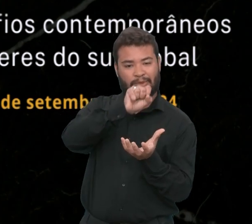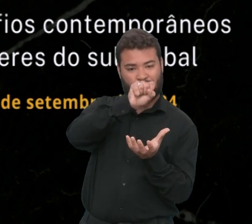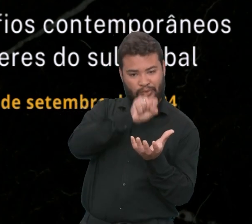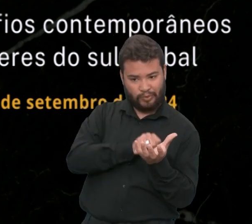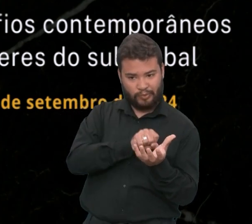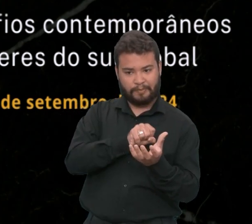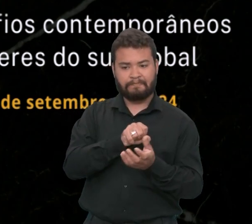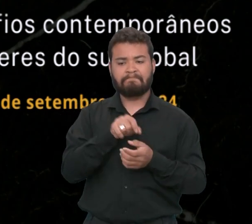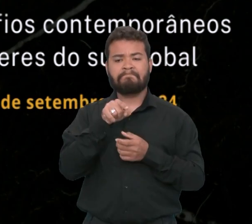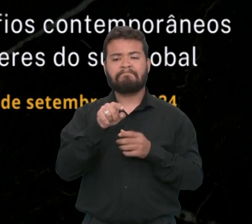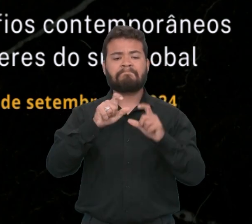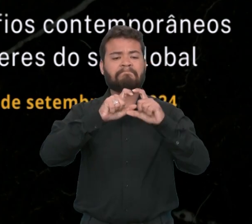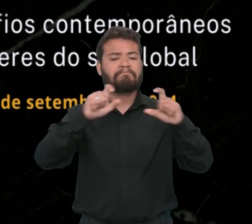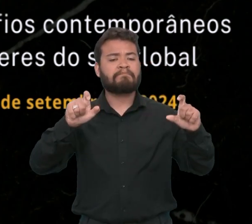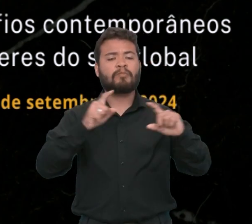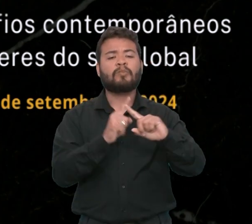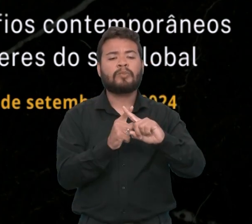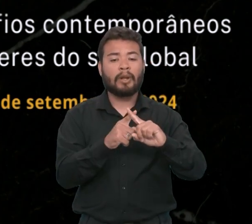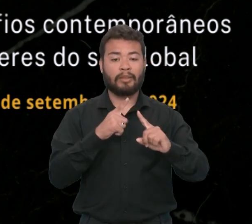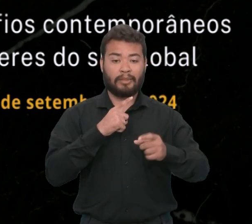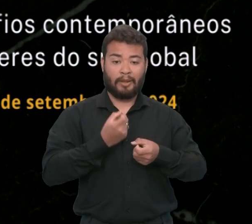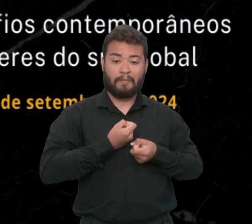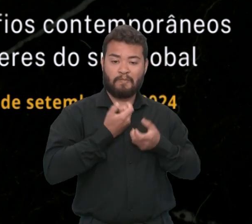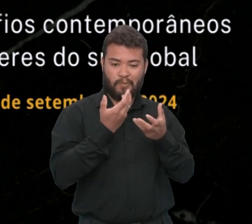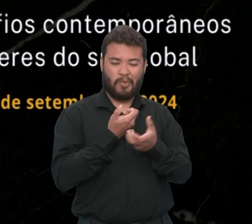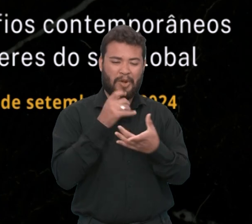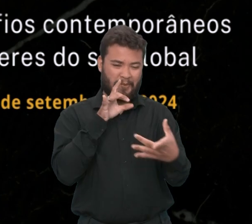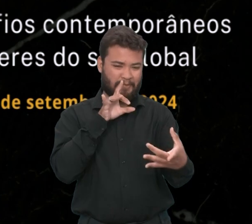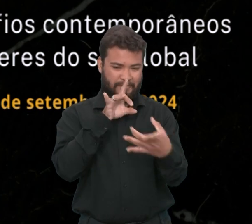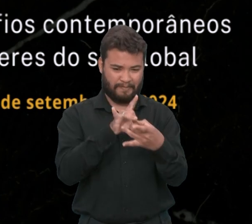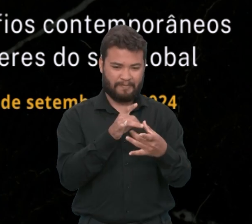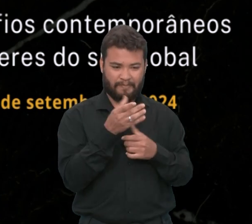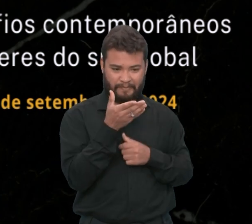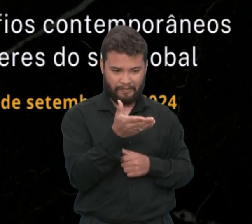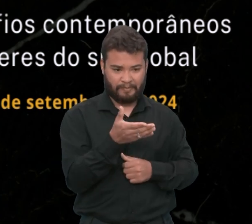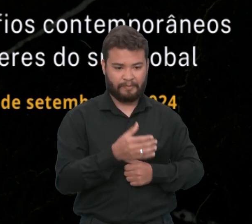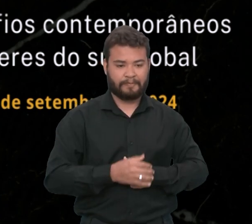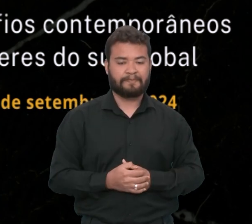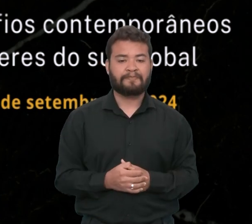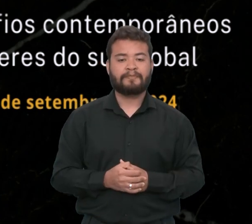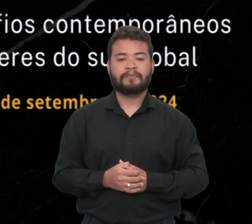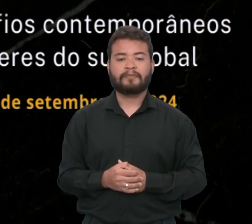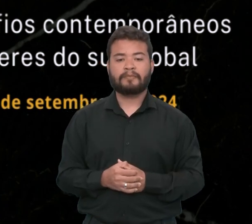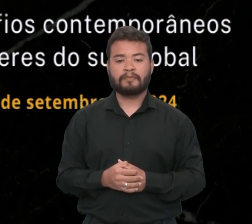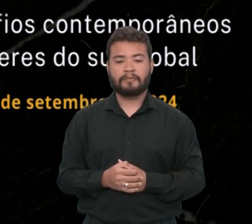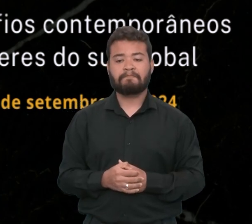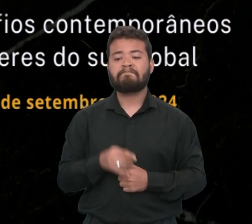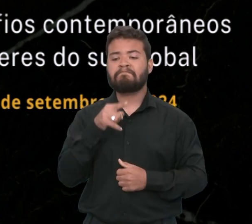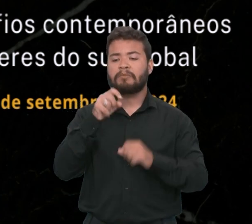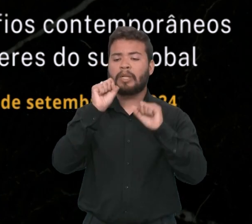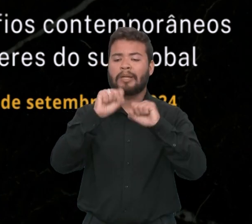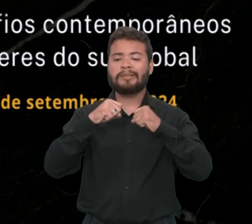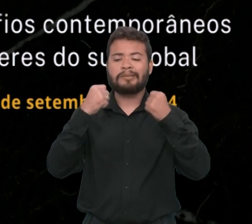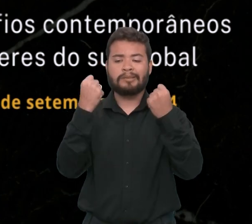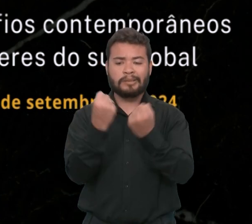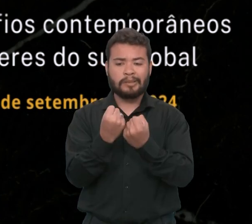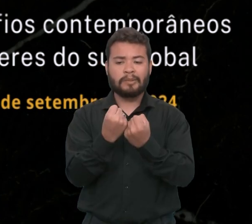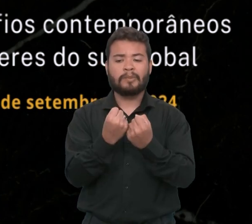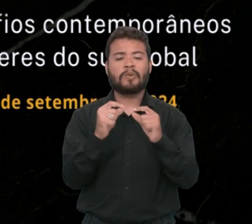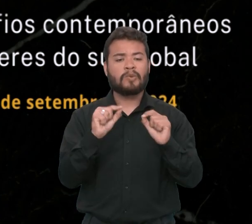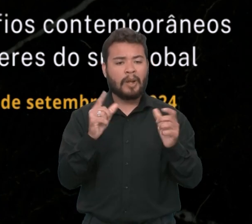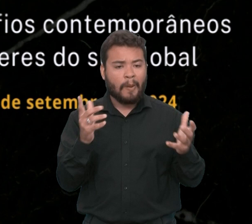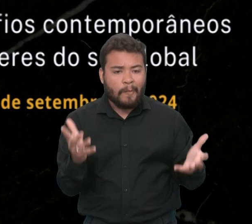poema Oração pela Libertação dos Povos Indígenas, de Eliane Potiguara. O simpósio pretende promover